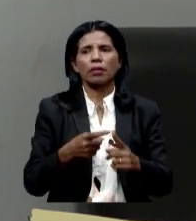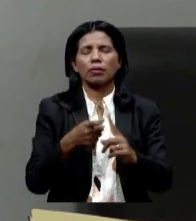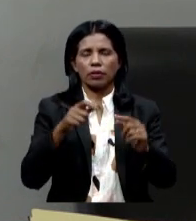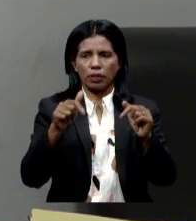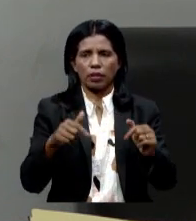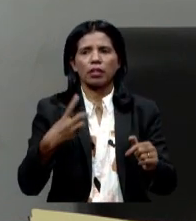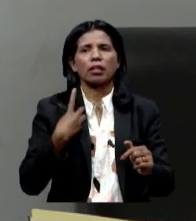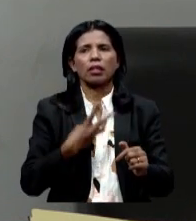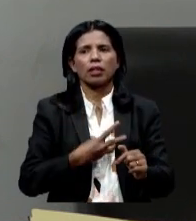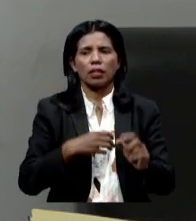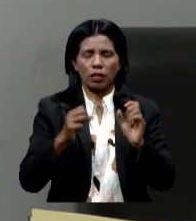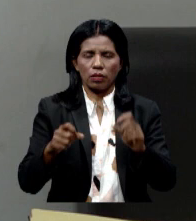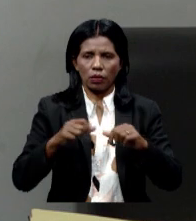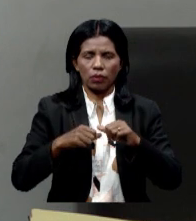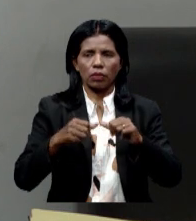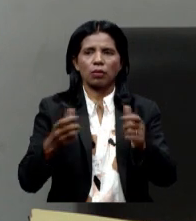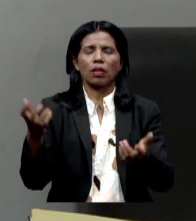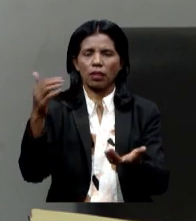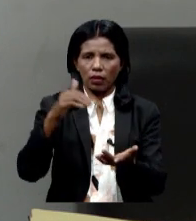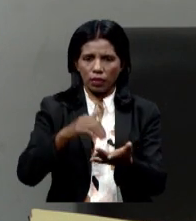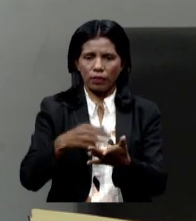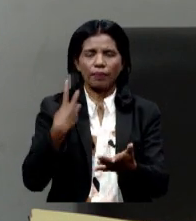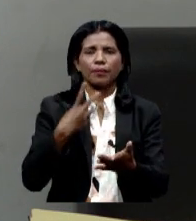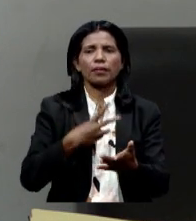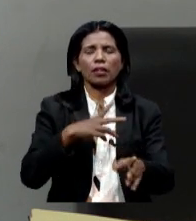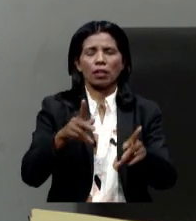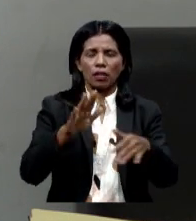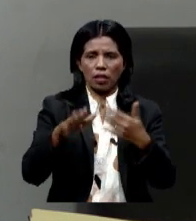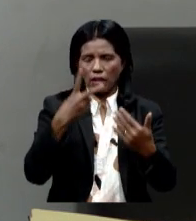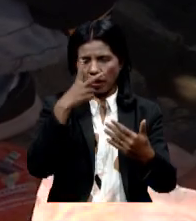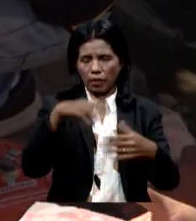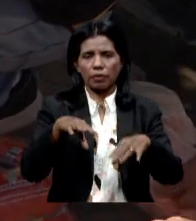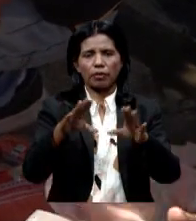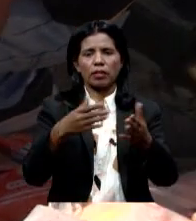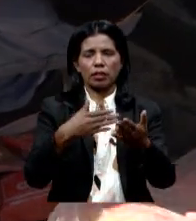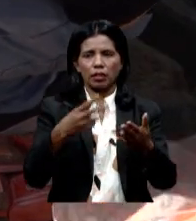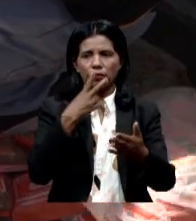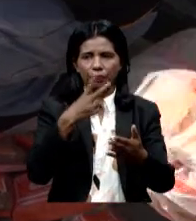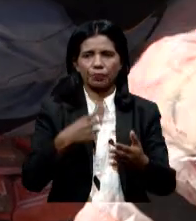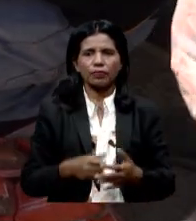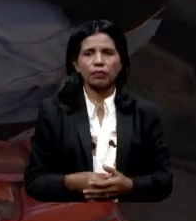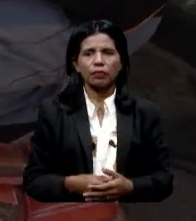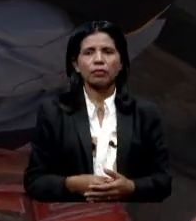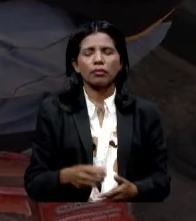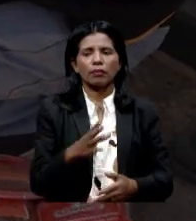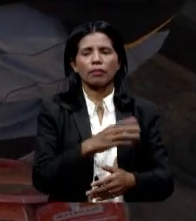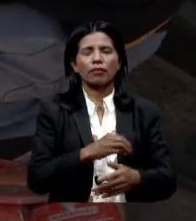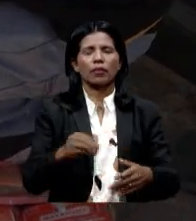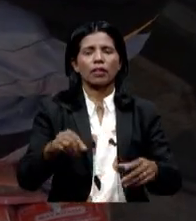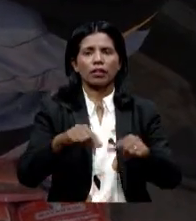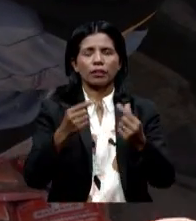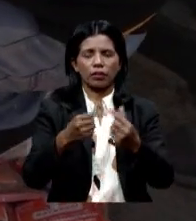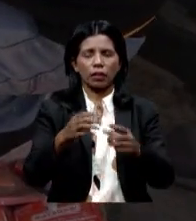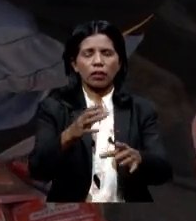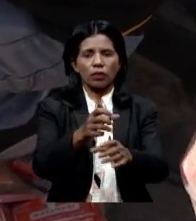ma kita ita sei continua fila fali, ita nga atasuan ba sirkulasan tabak ilisit sir. Cigarro ilícito nebe equipa relevante se repreende e a